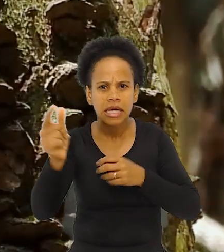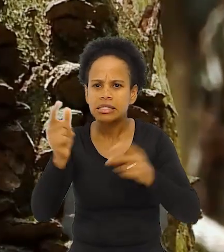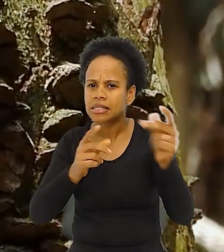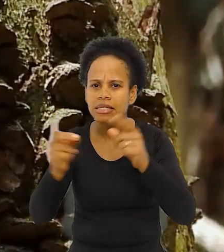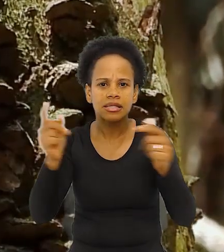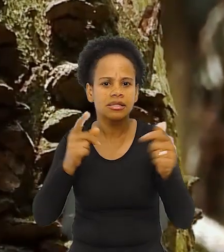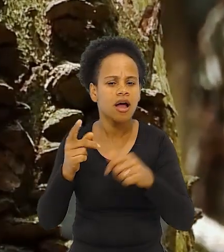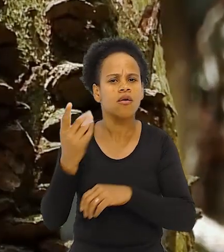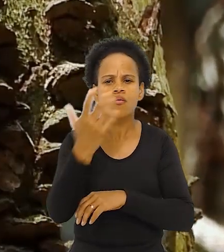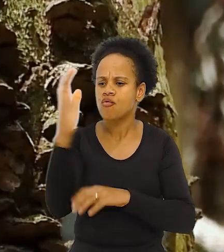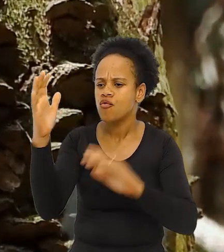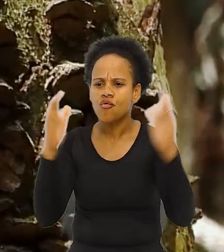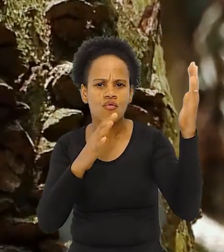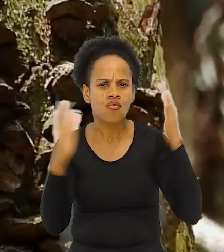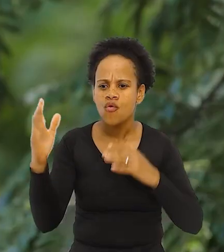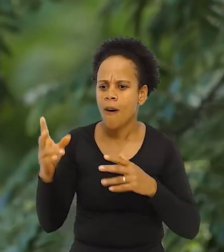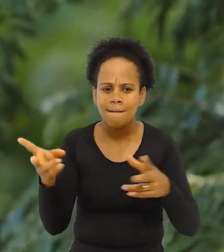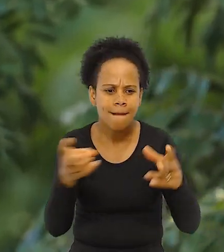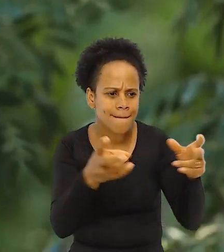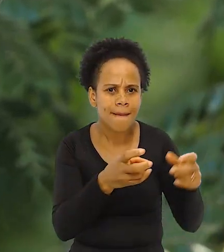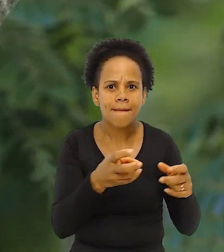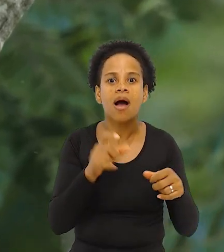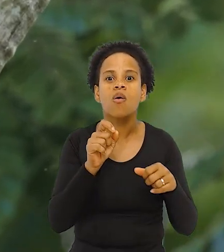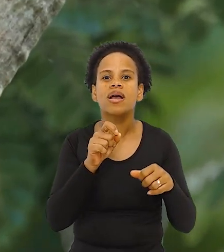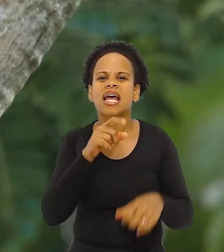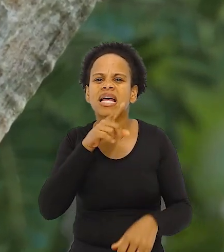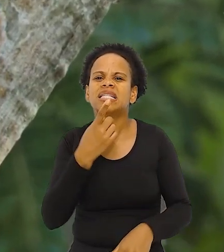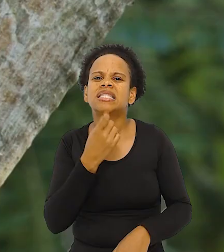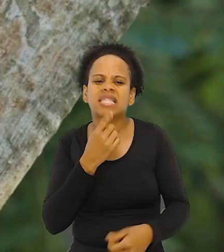busca de vítimas para sugar o sangue.